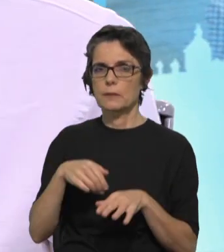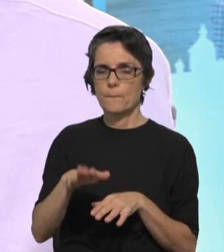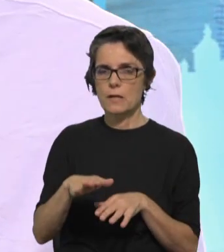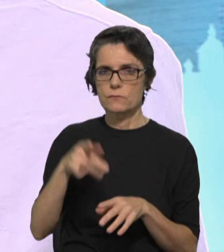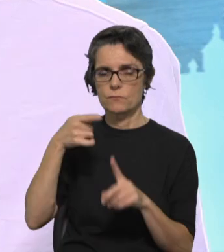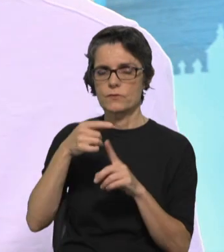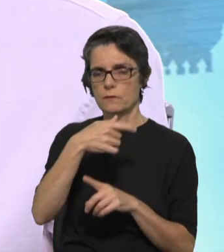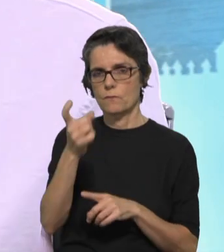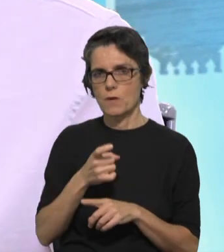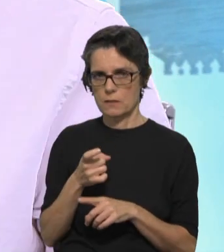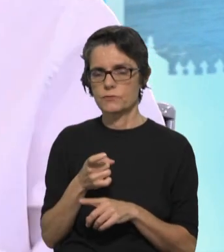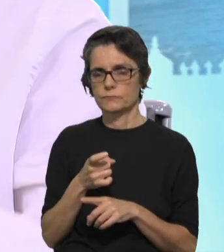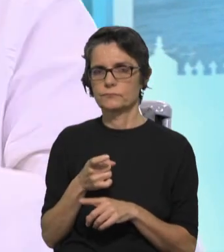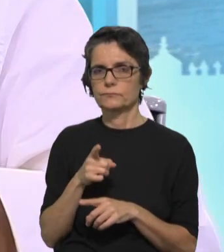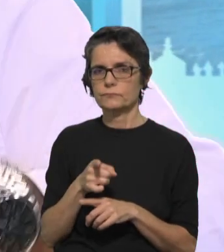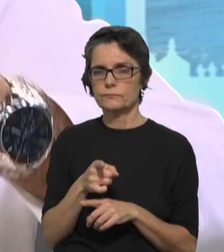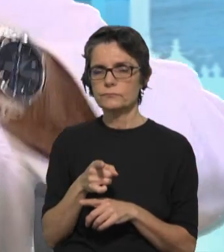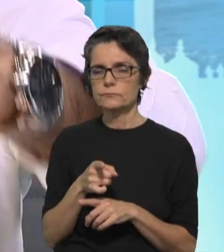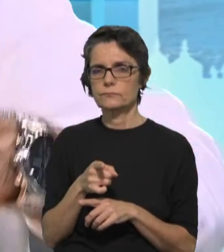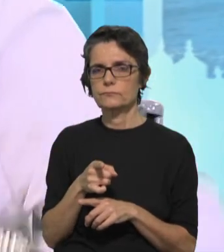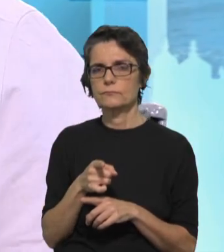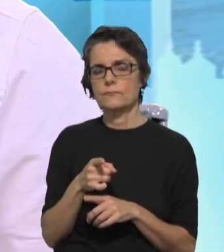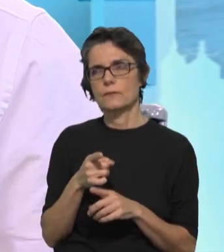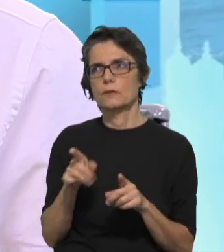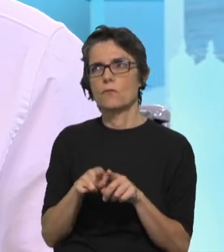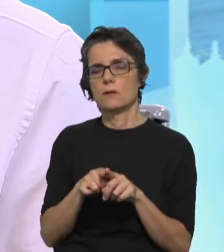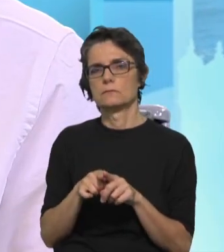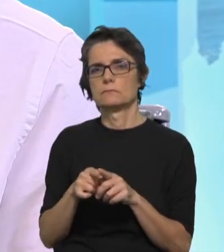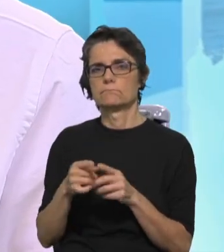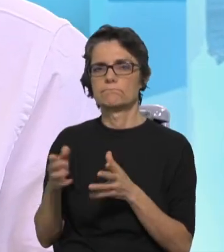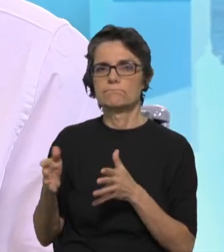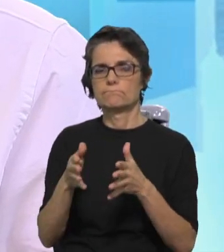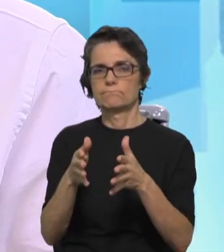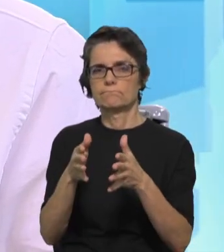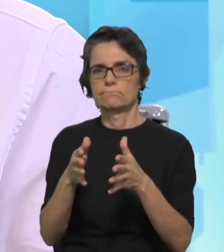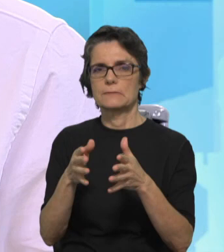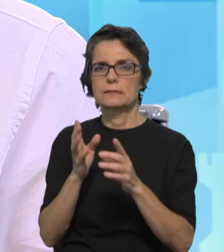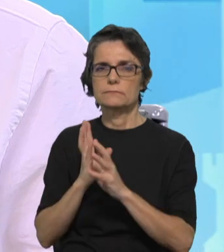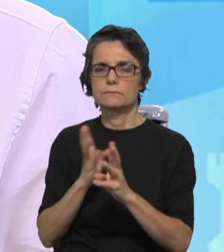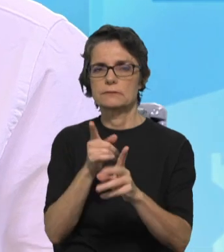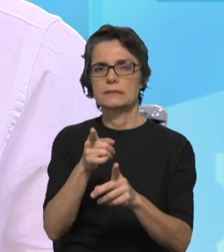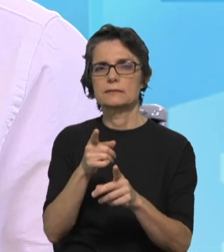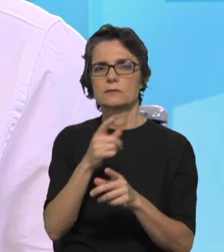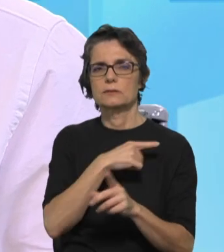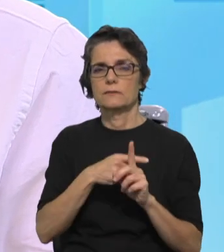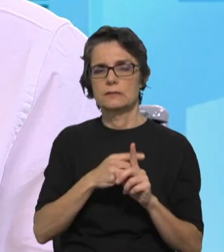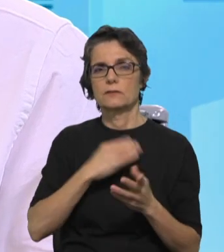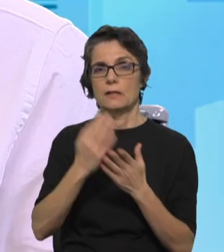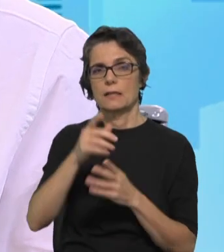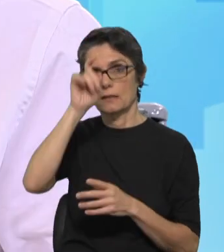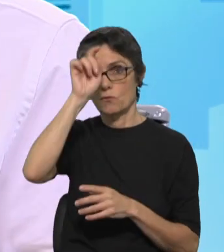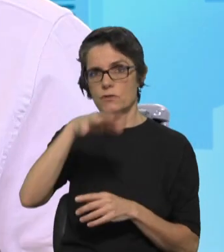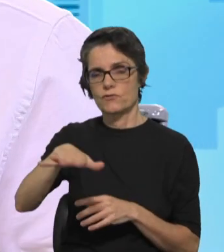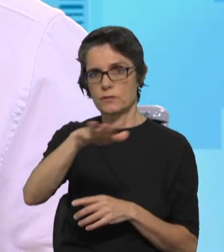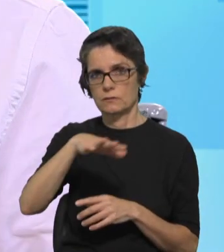para a Paz, exatamente para honrar esta quase peregrinação de São Francisco ao Egito. E portanto, em breve também